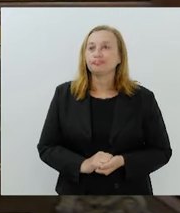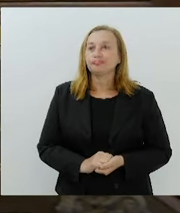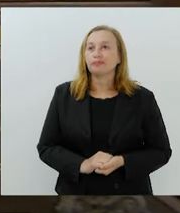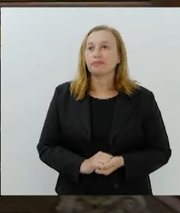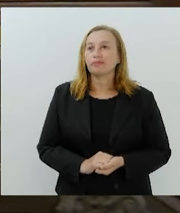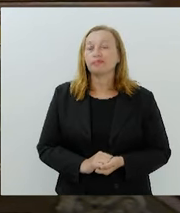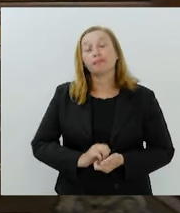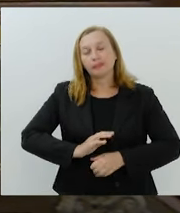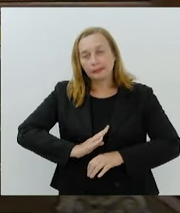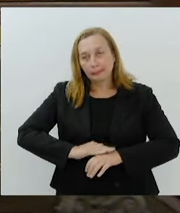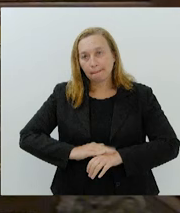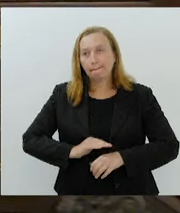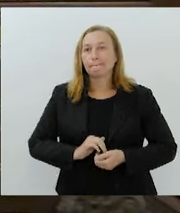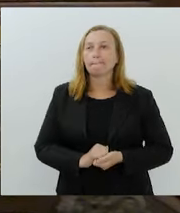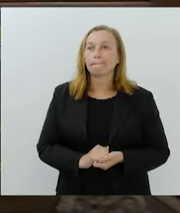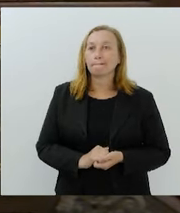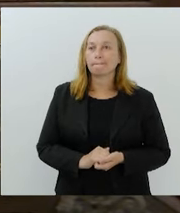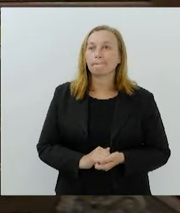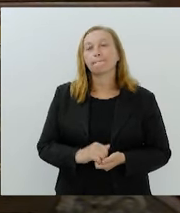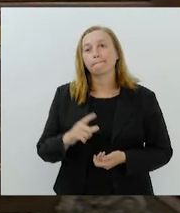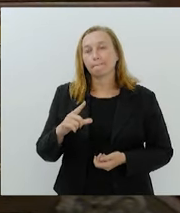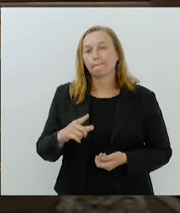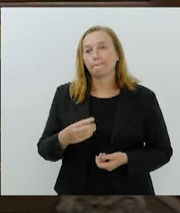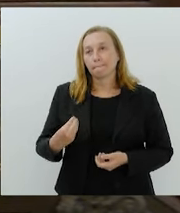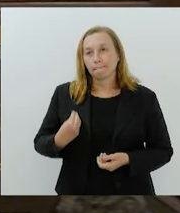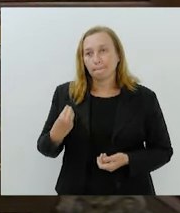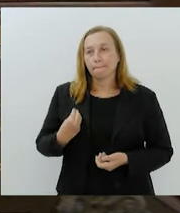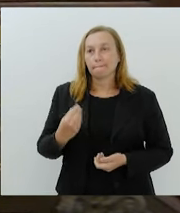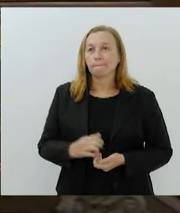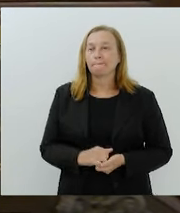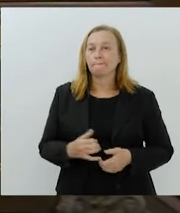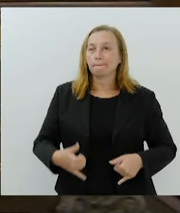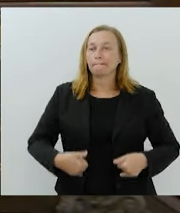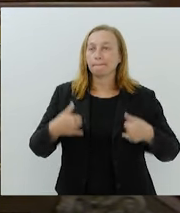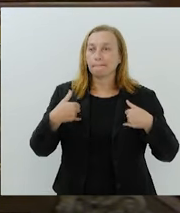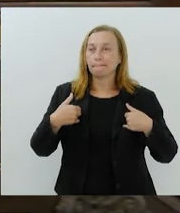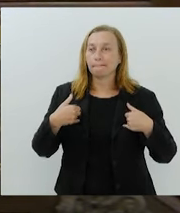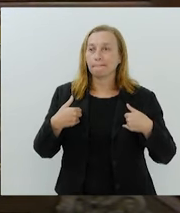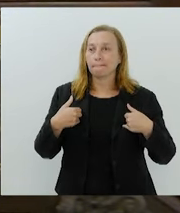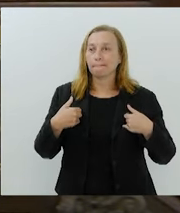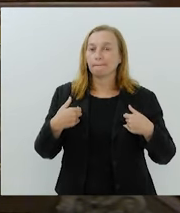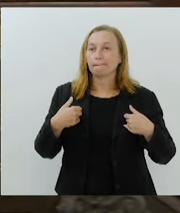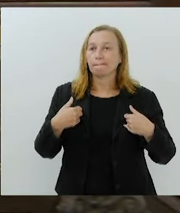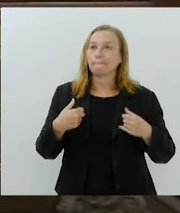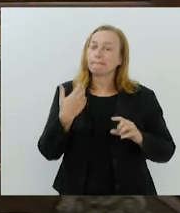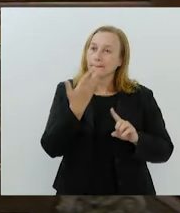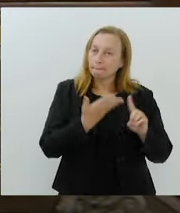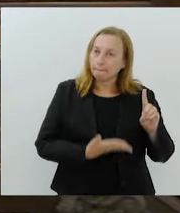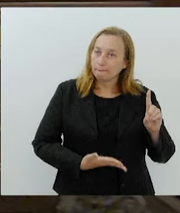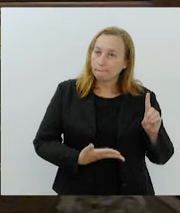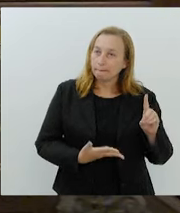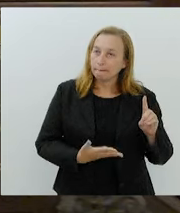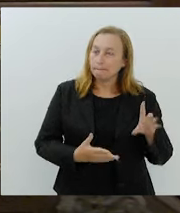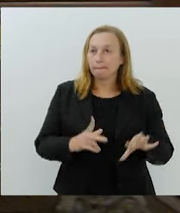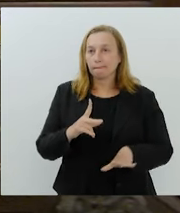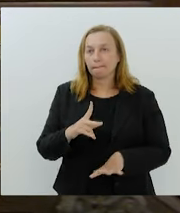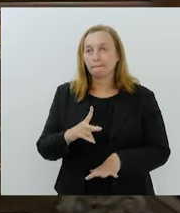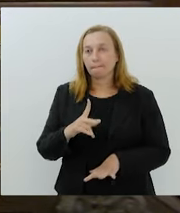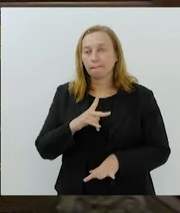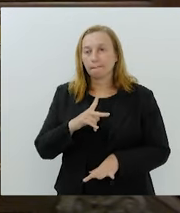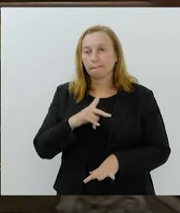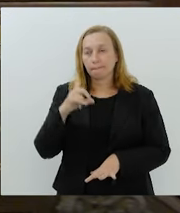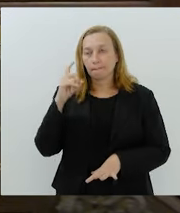Esse é o momento que a gente está vivendo. E é uma honra estar recebendo essa honraria num momento particularmente tenso,